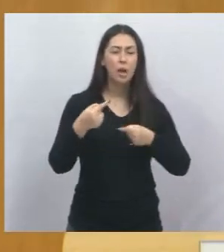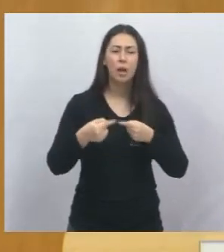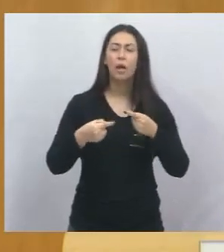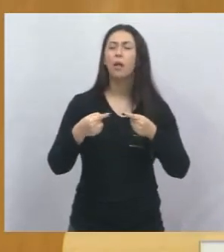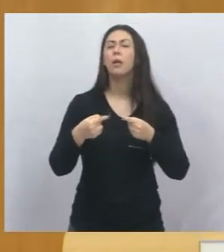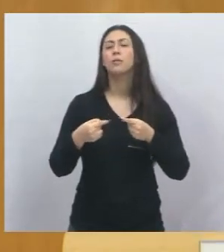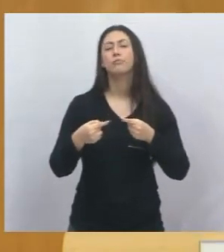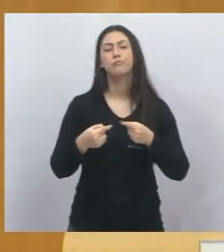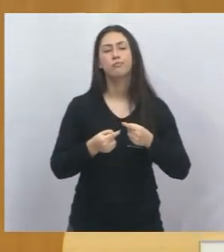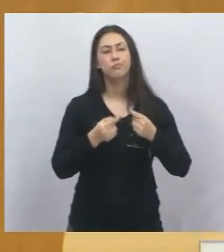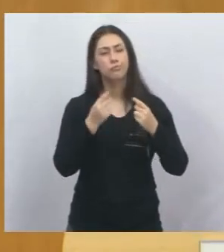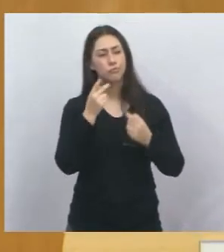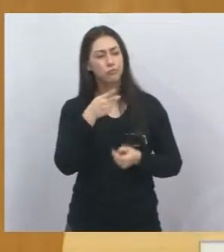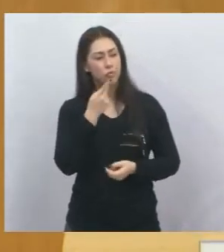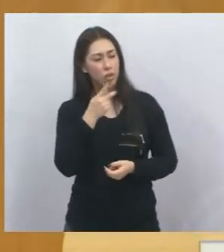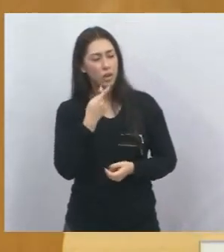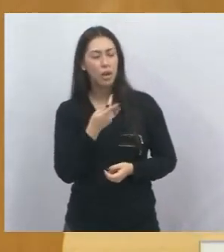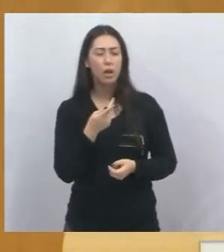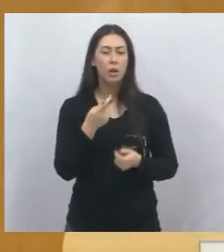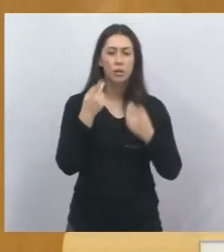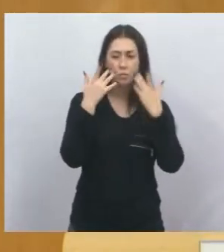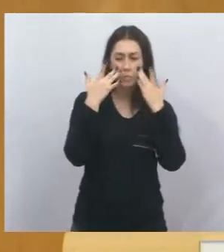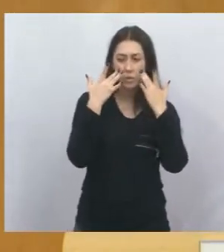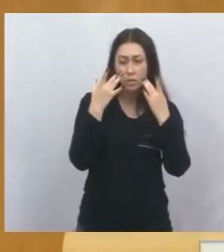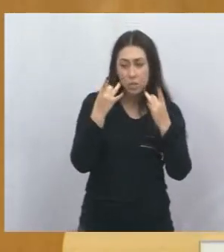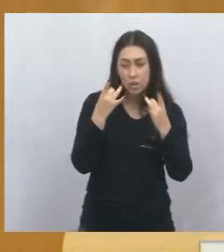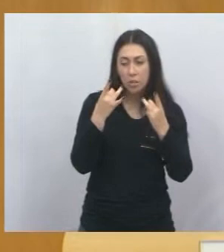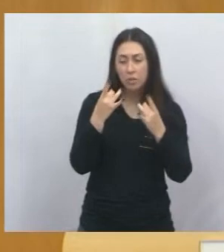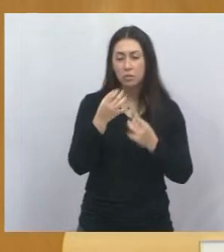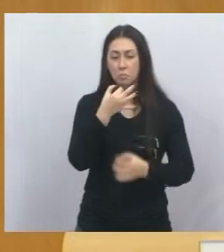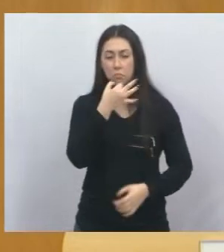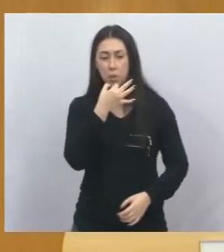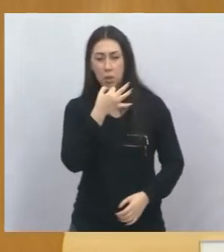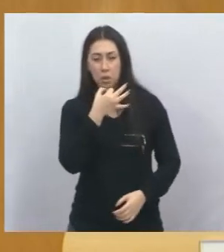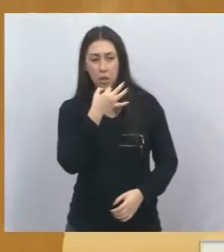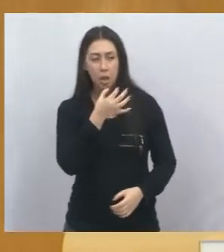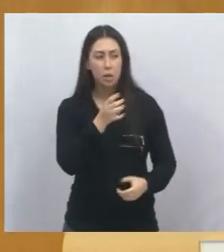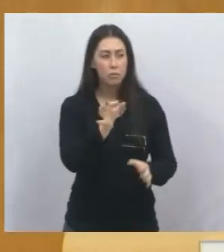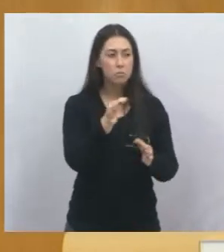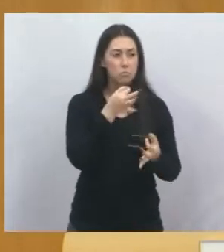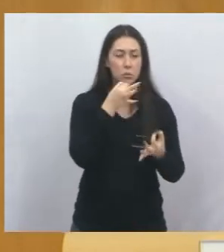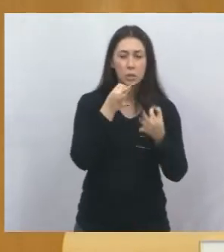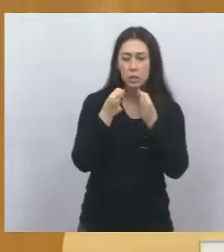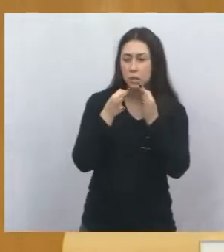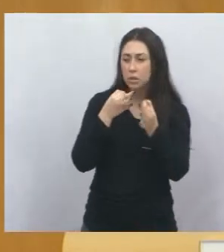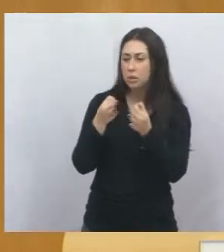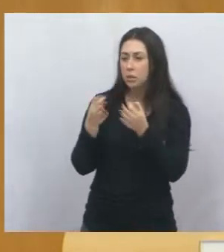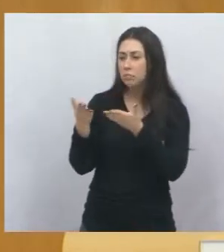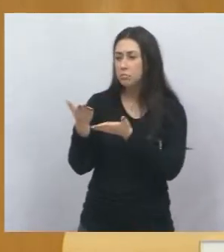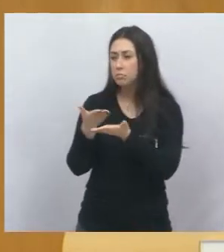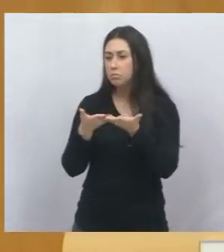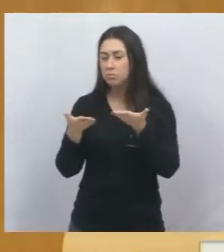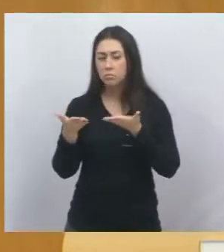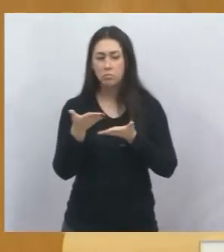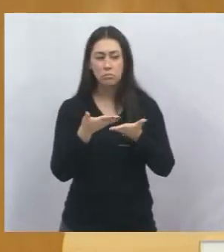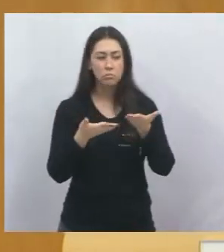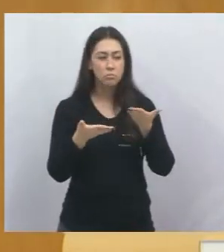falamos, ouvimos, demos sugestões, escutamos ambas as partes,